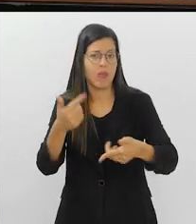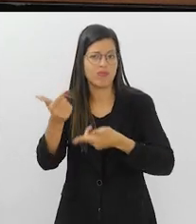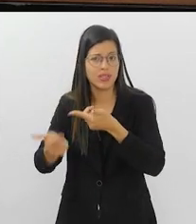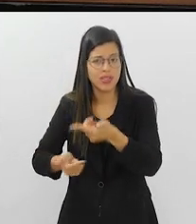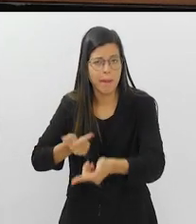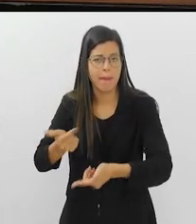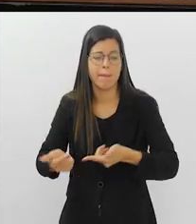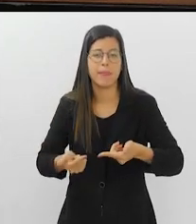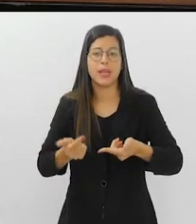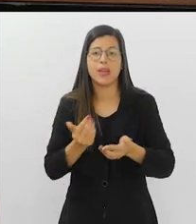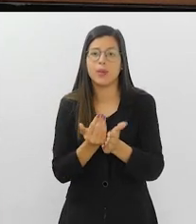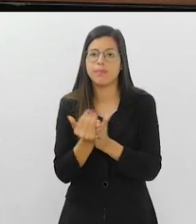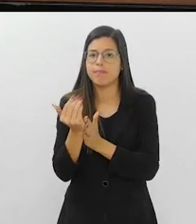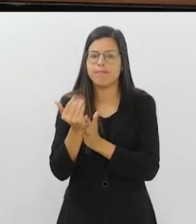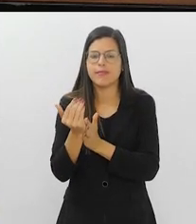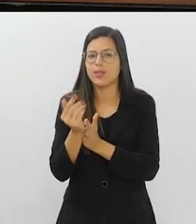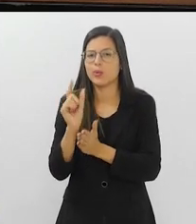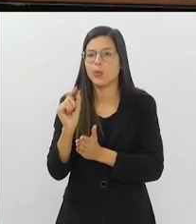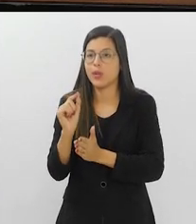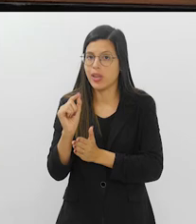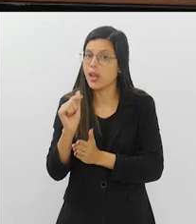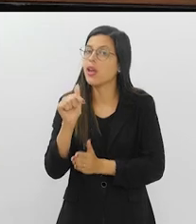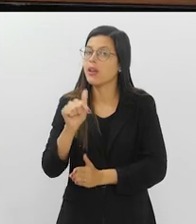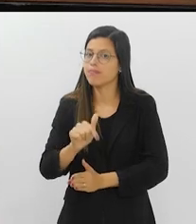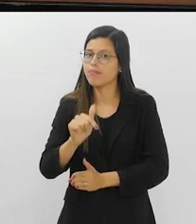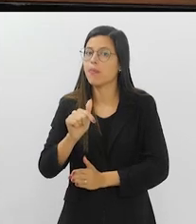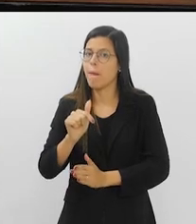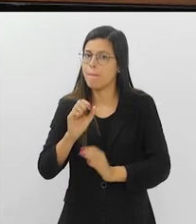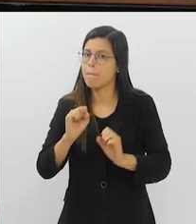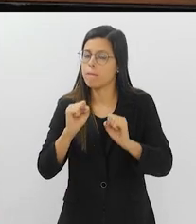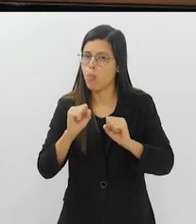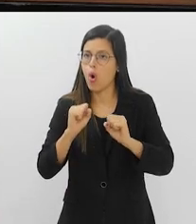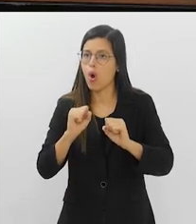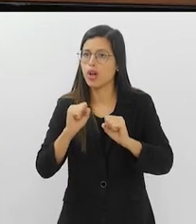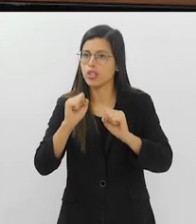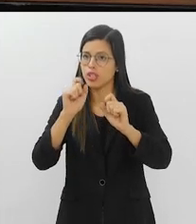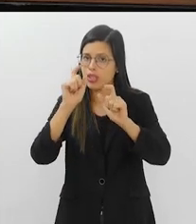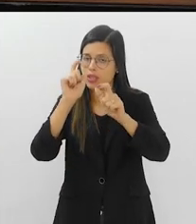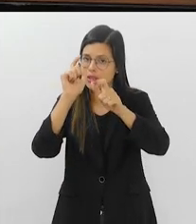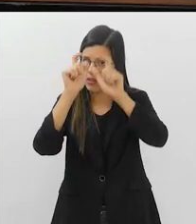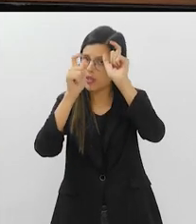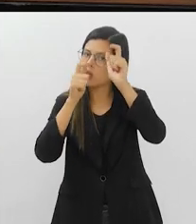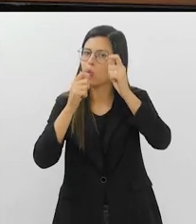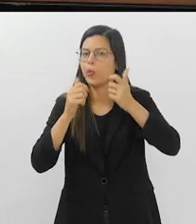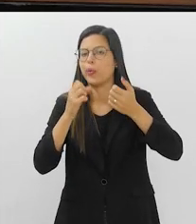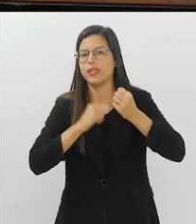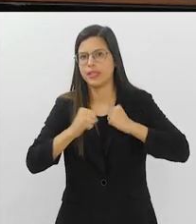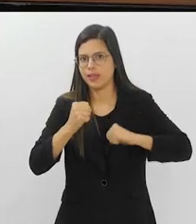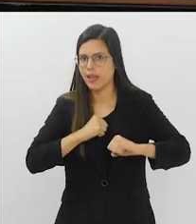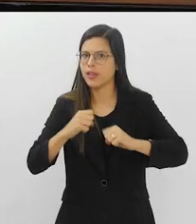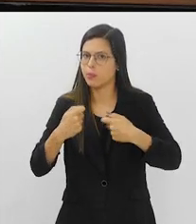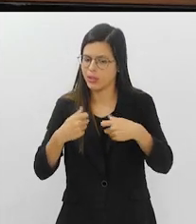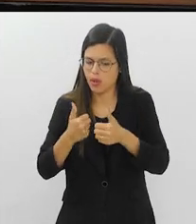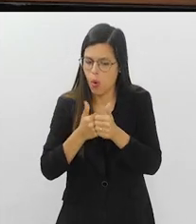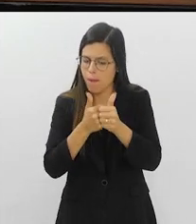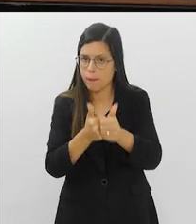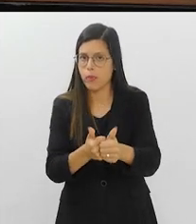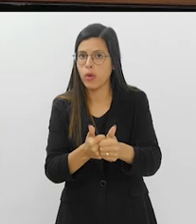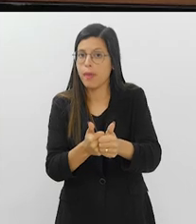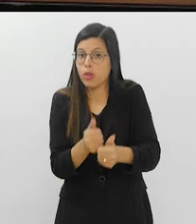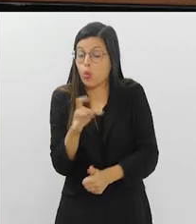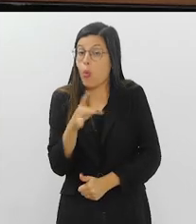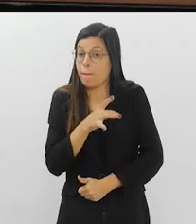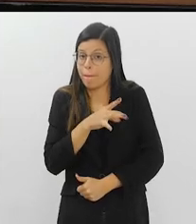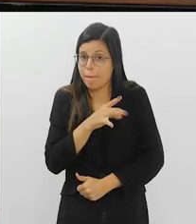suas atividades, você começa a ter uma manifestação que é provavelmente passível de acompanhamento. O pânico é